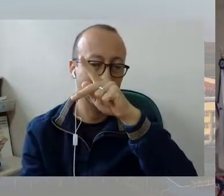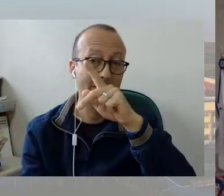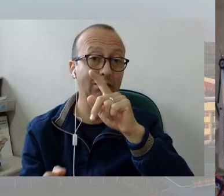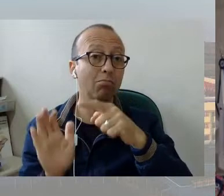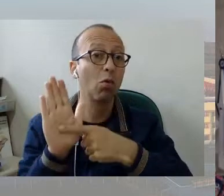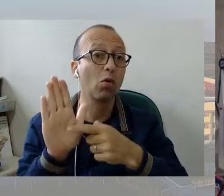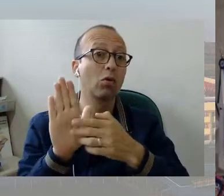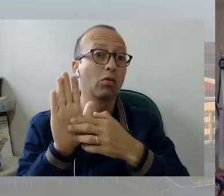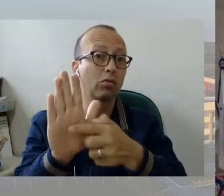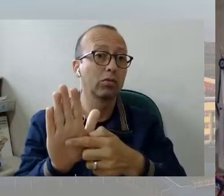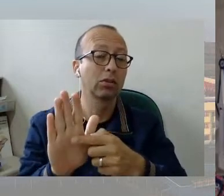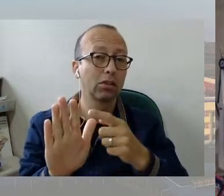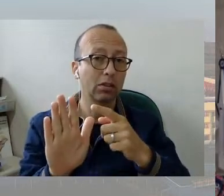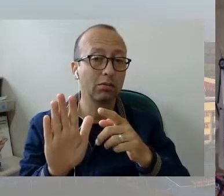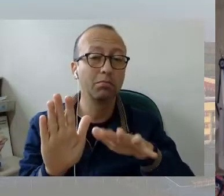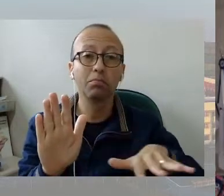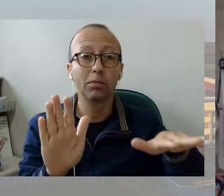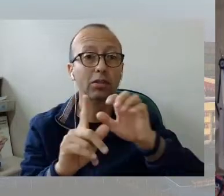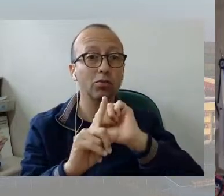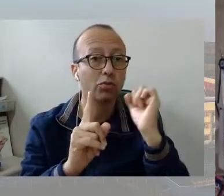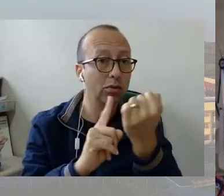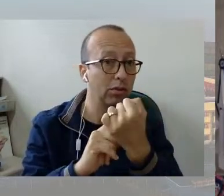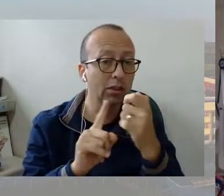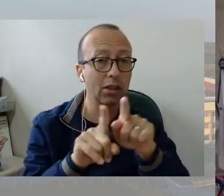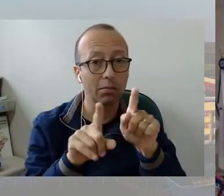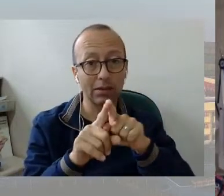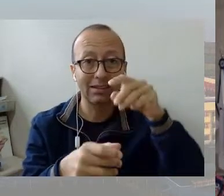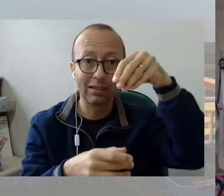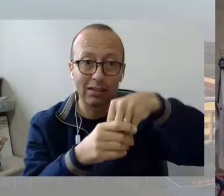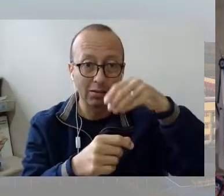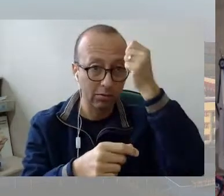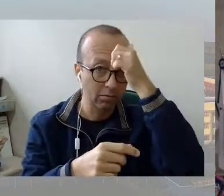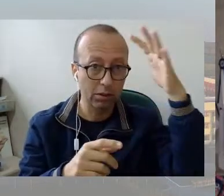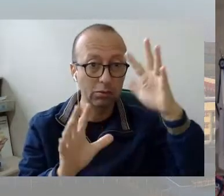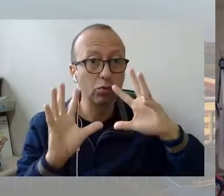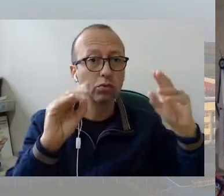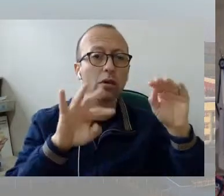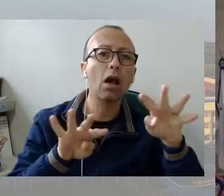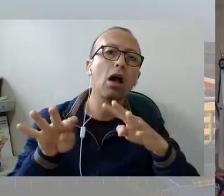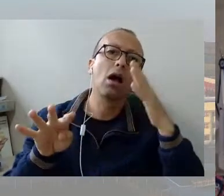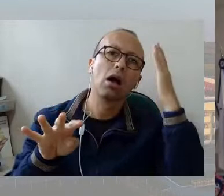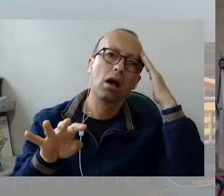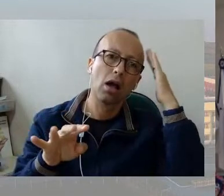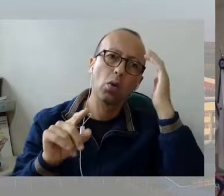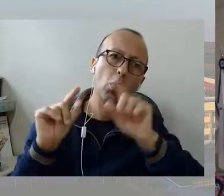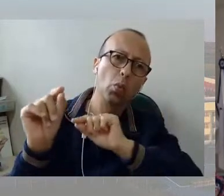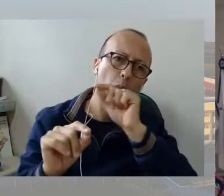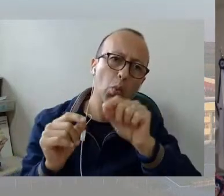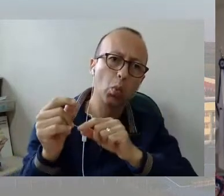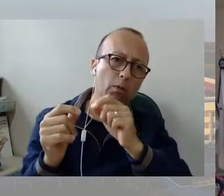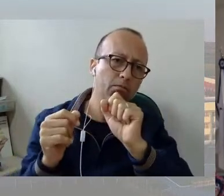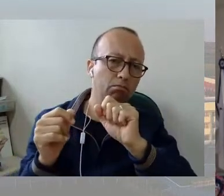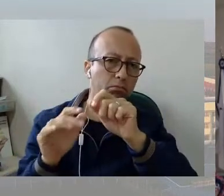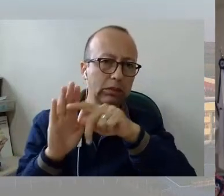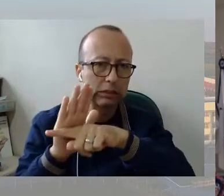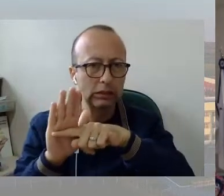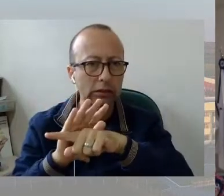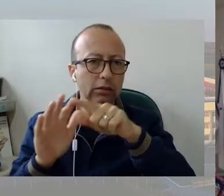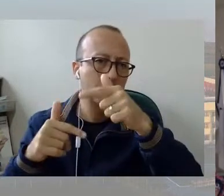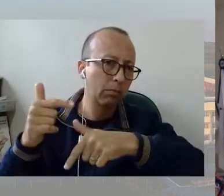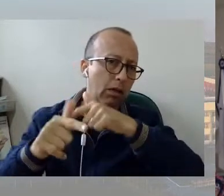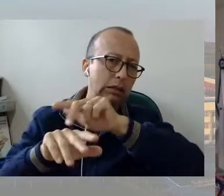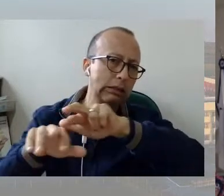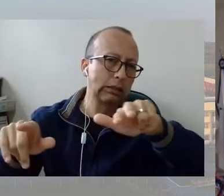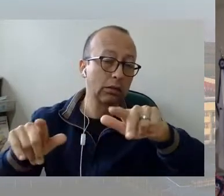aqui para a sociedade e internamente, né, que a gente consiga fazer uma integração, né, que é um pouco dificultada, às vezes,